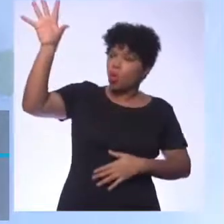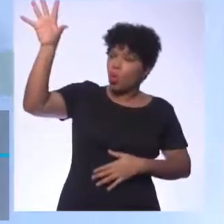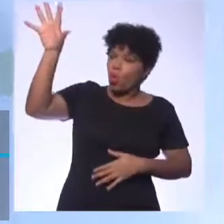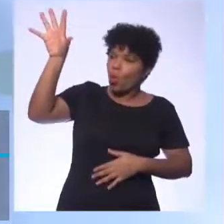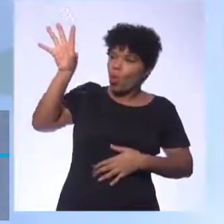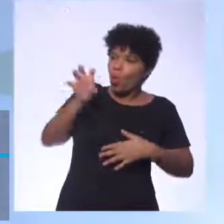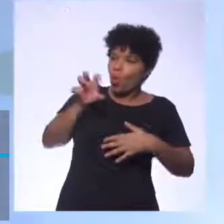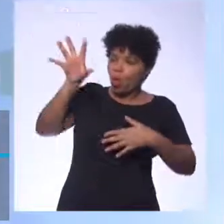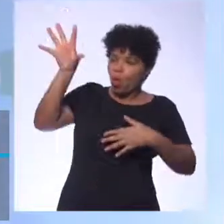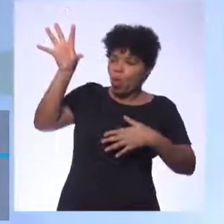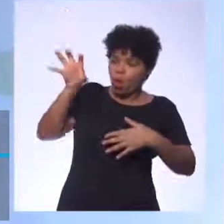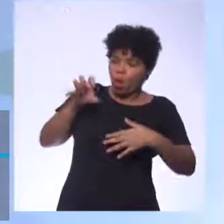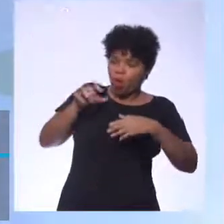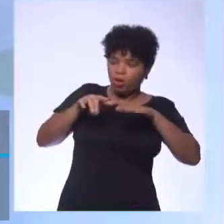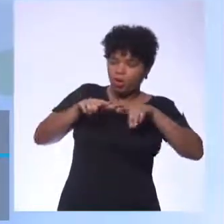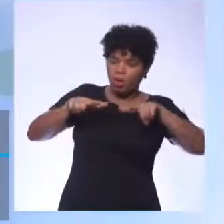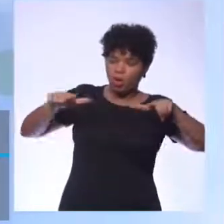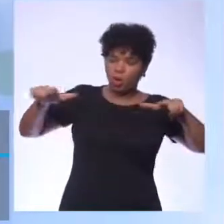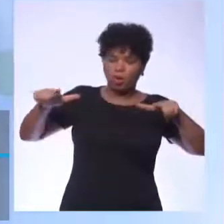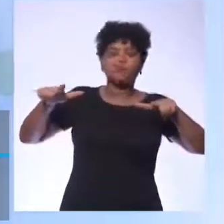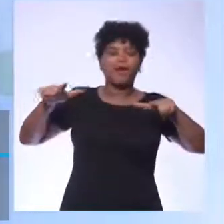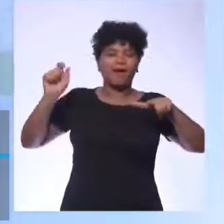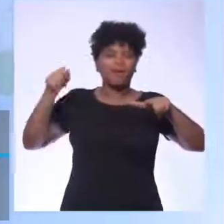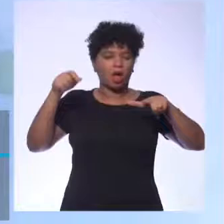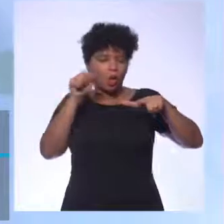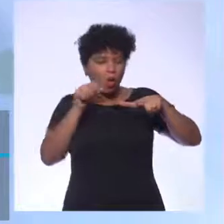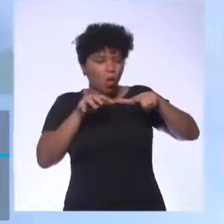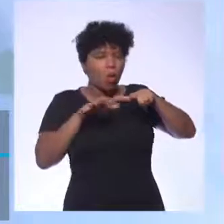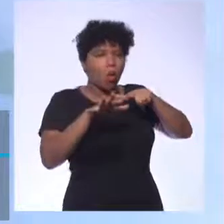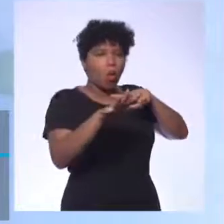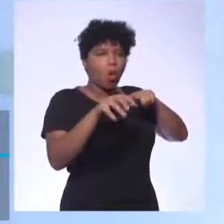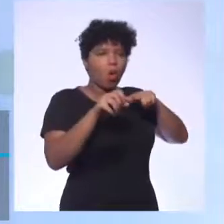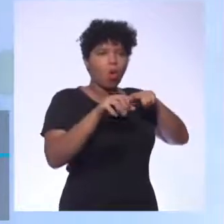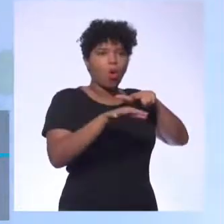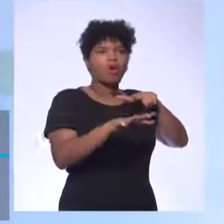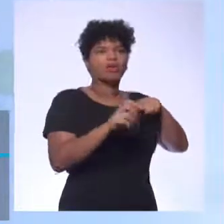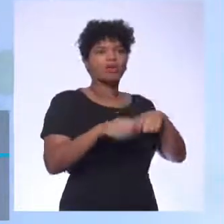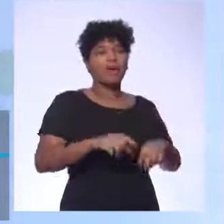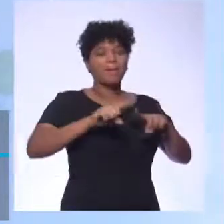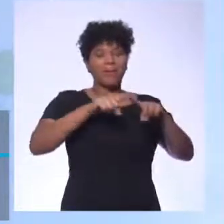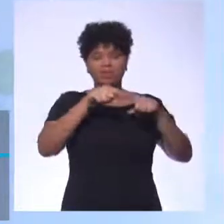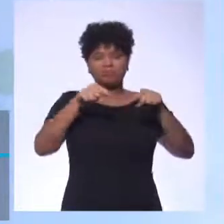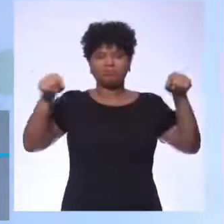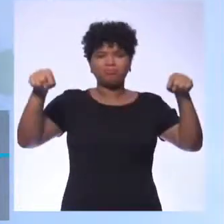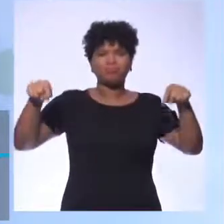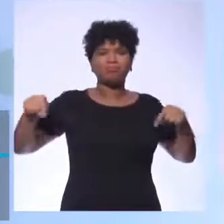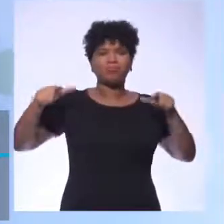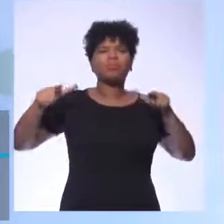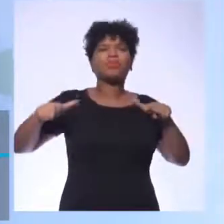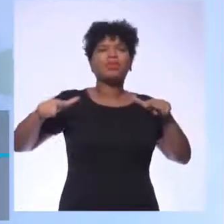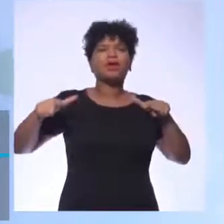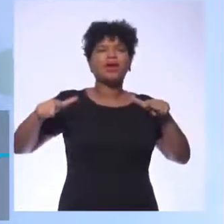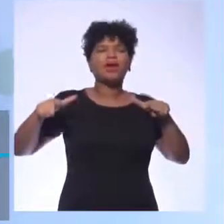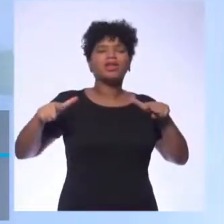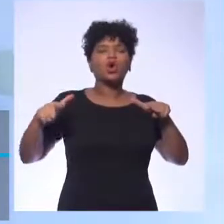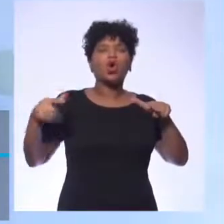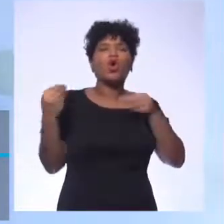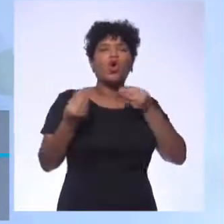também vou causar um impacto. Né? Eu também vou causar um impacto, infelizmente. Aí, de